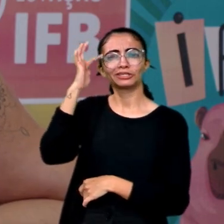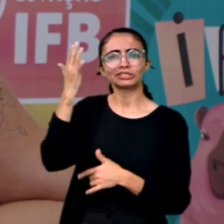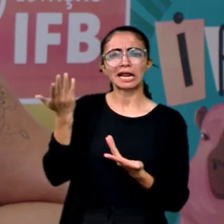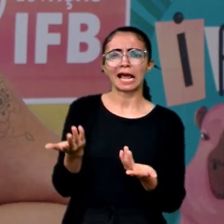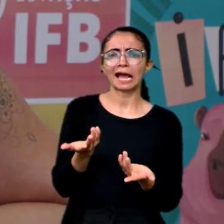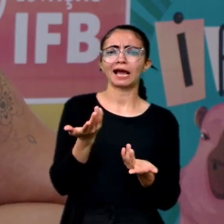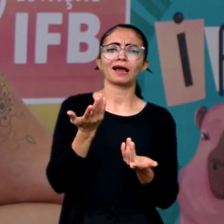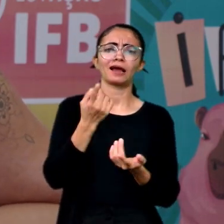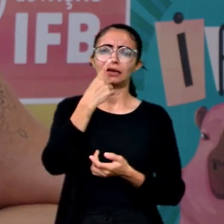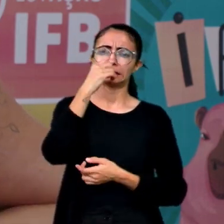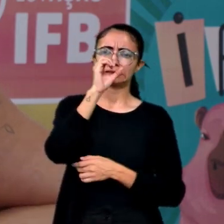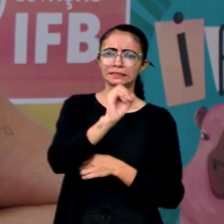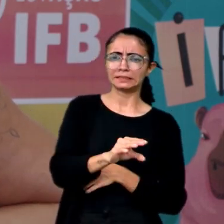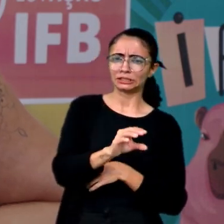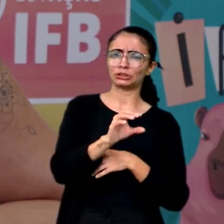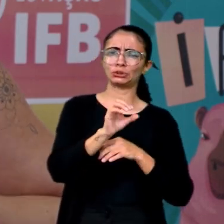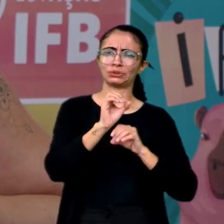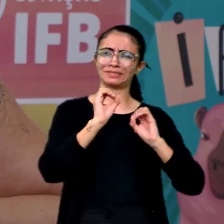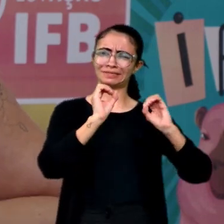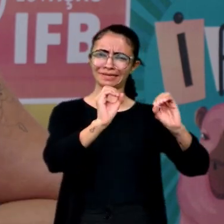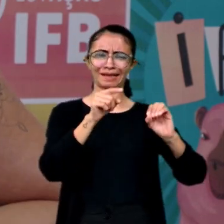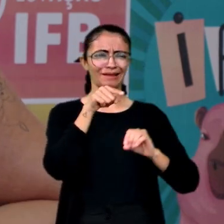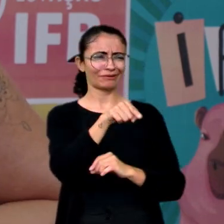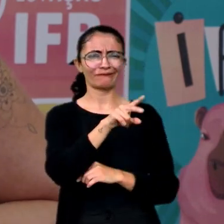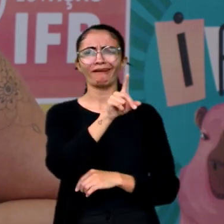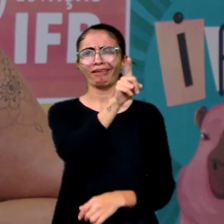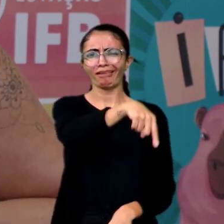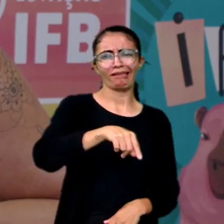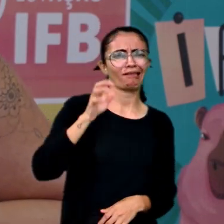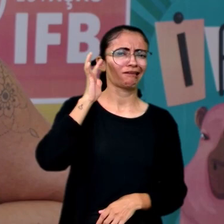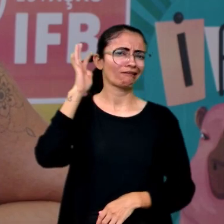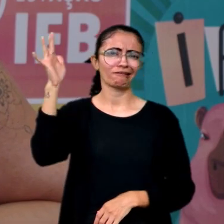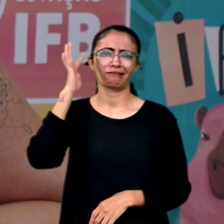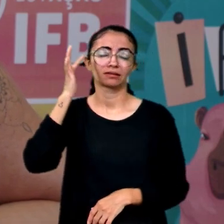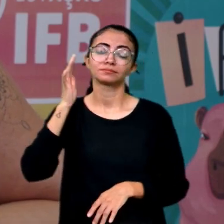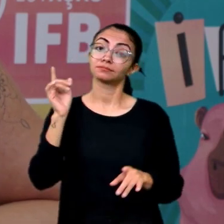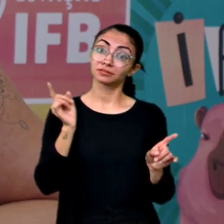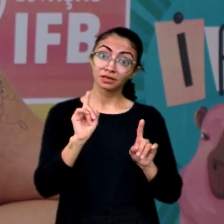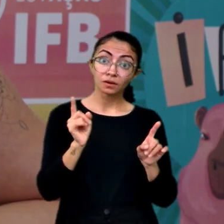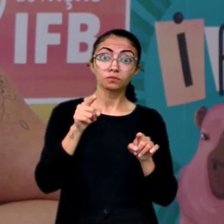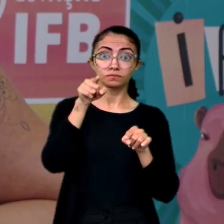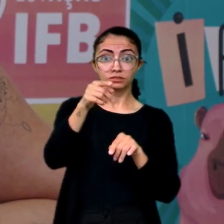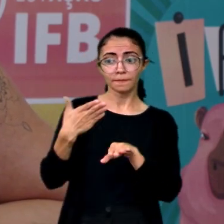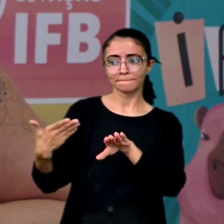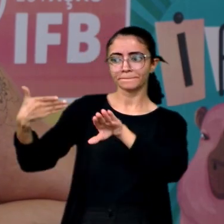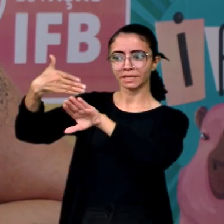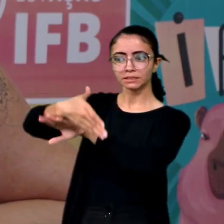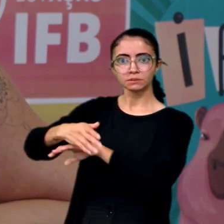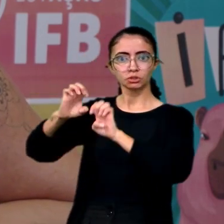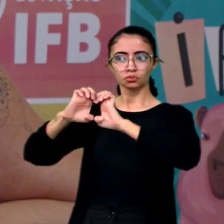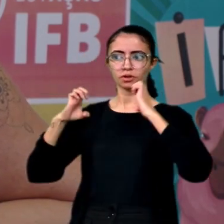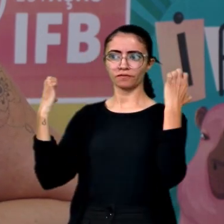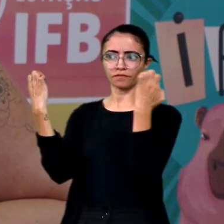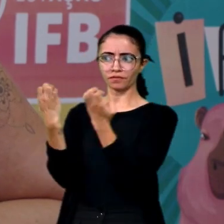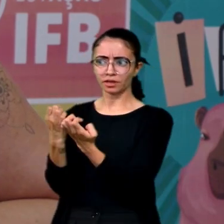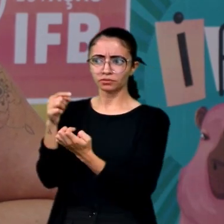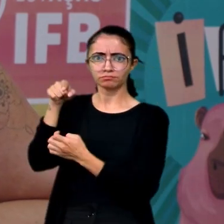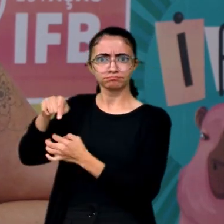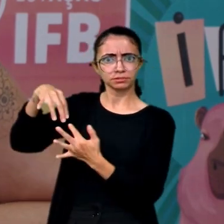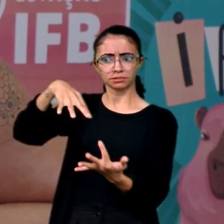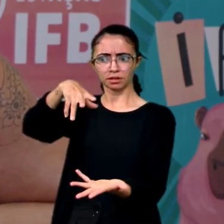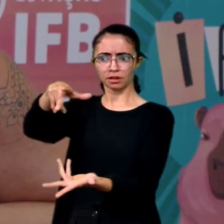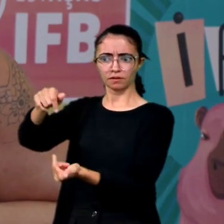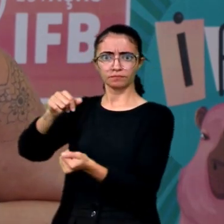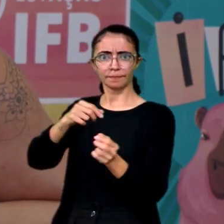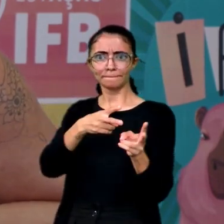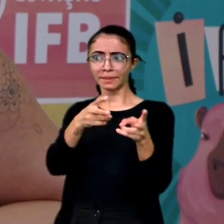utópico, inalcançável, né? Mas na hora que você participa de um evento desse, internacional, você vê que, tem